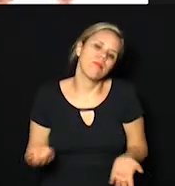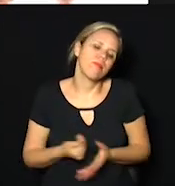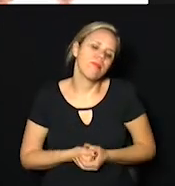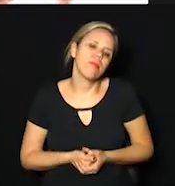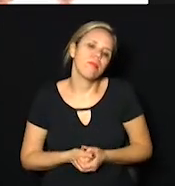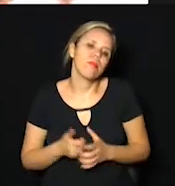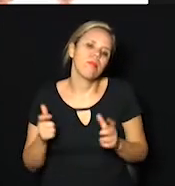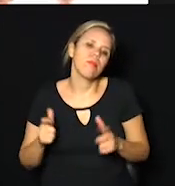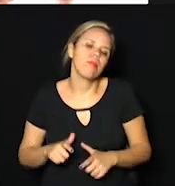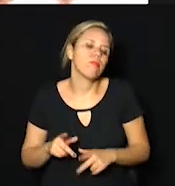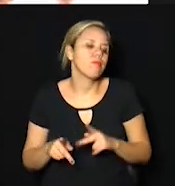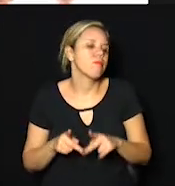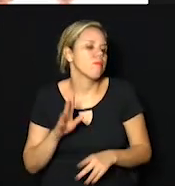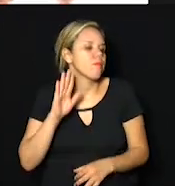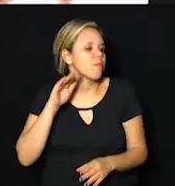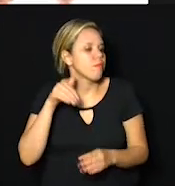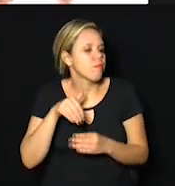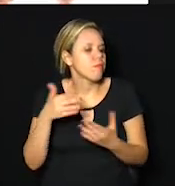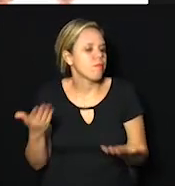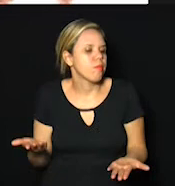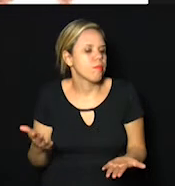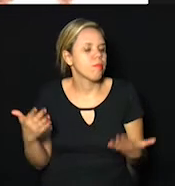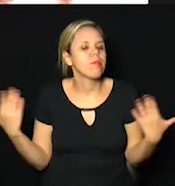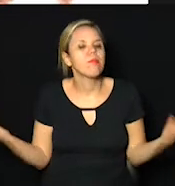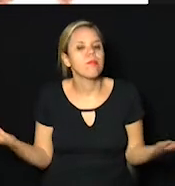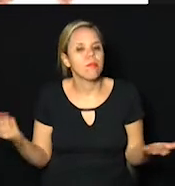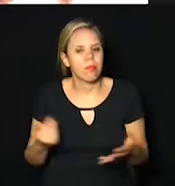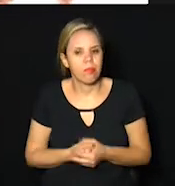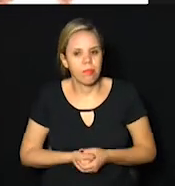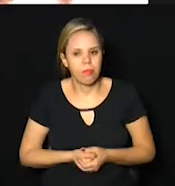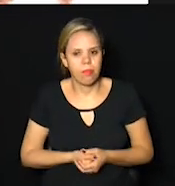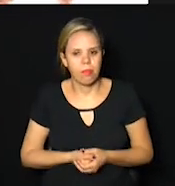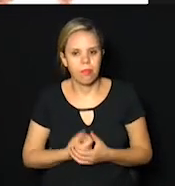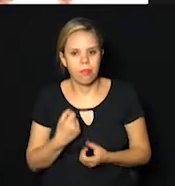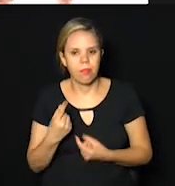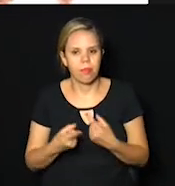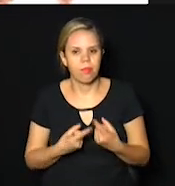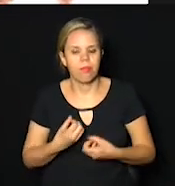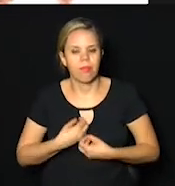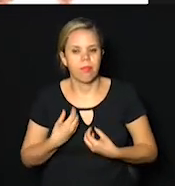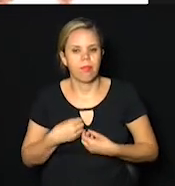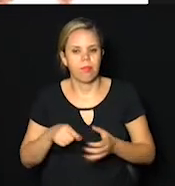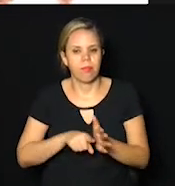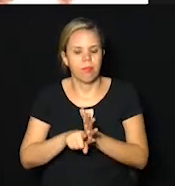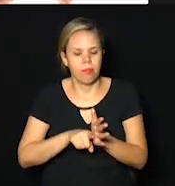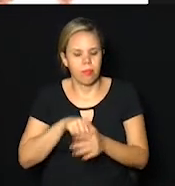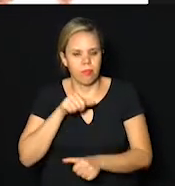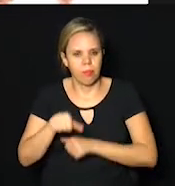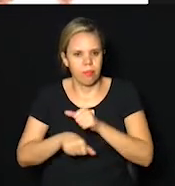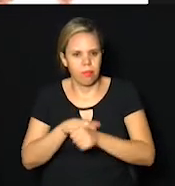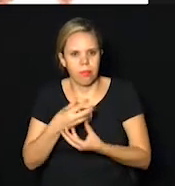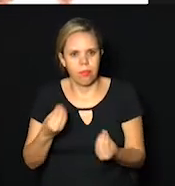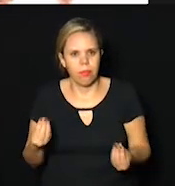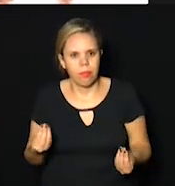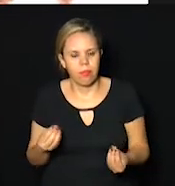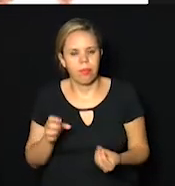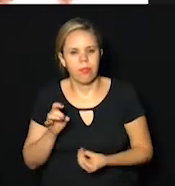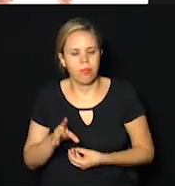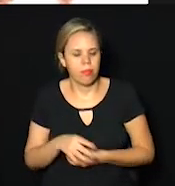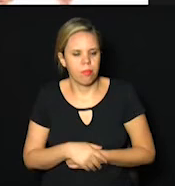é que elas vão decidir? Quando é que elas vão decidir? Eu tenho alguns dados de pesquisa, esses dados mudam muito, então eu só